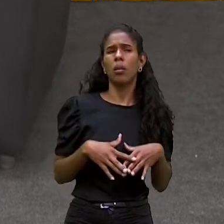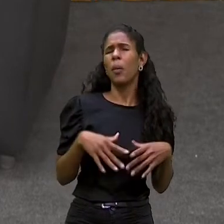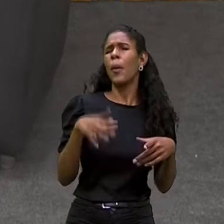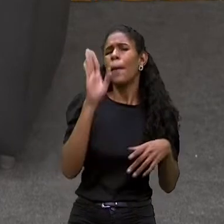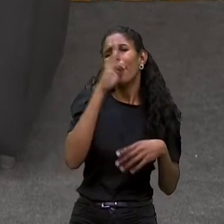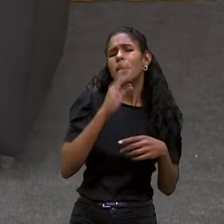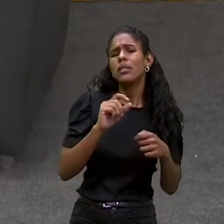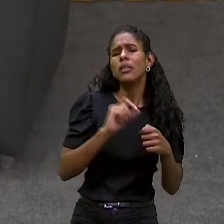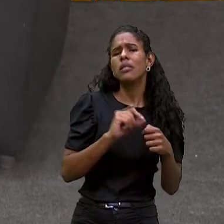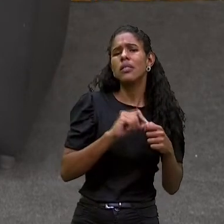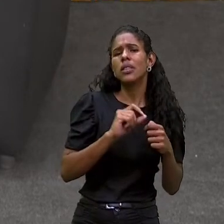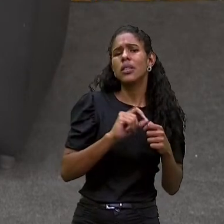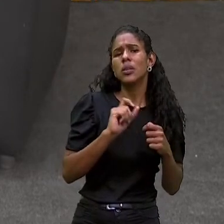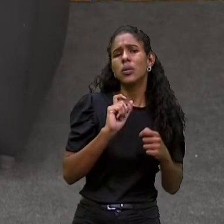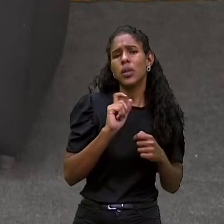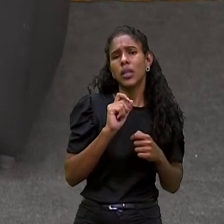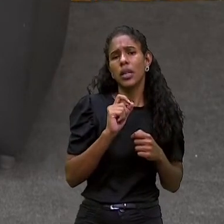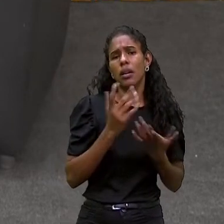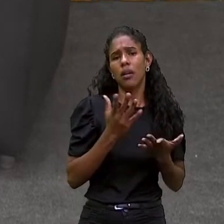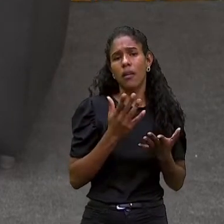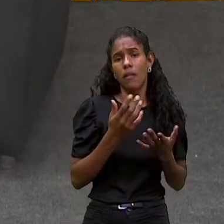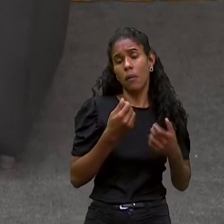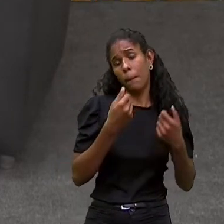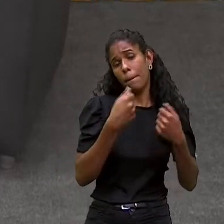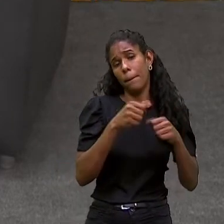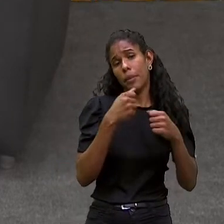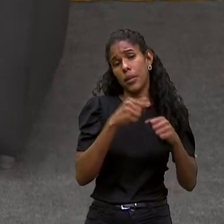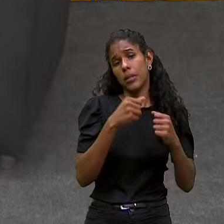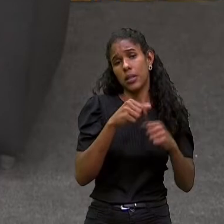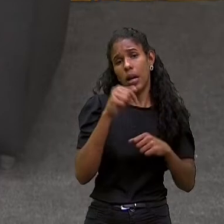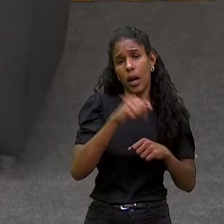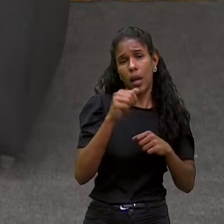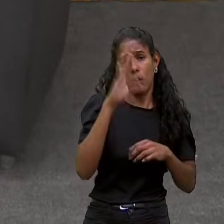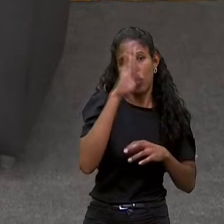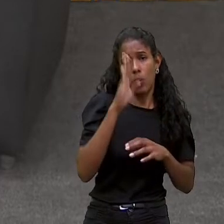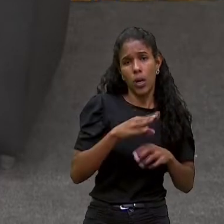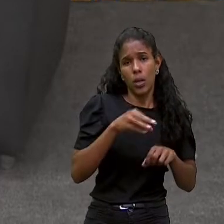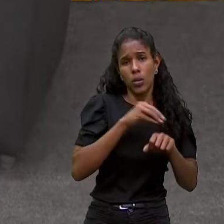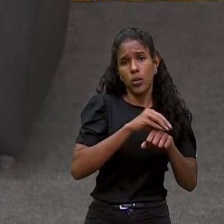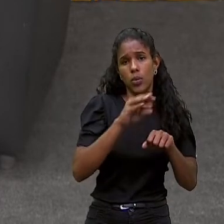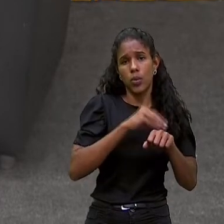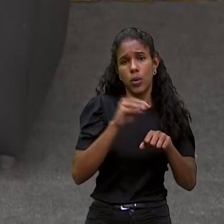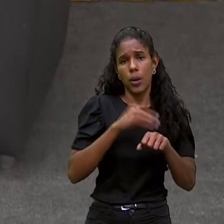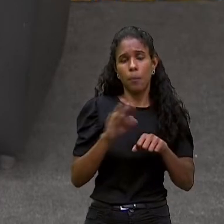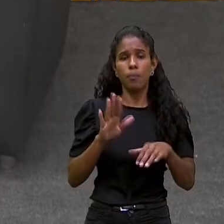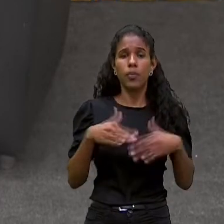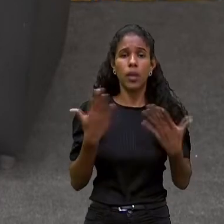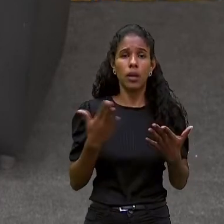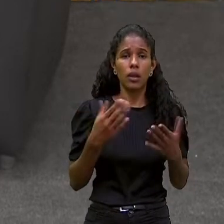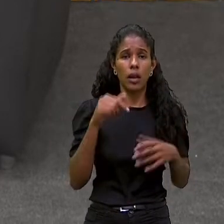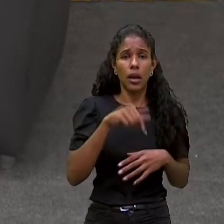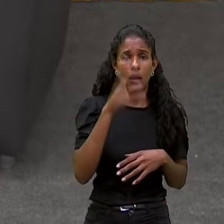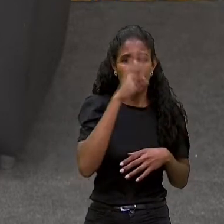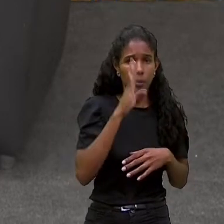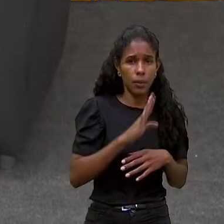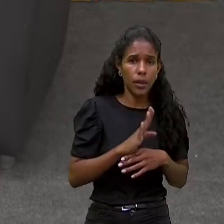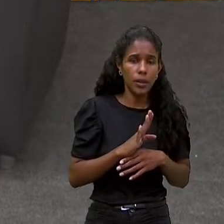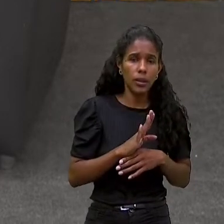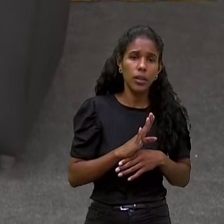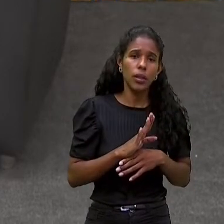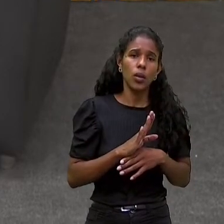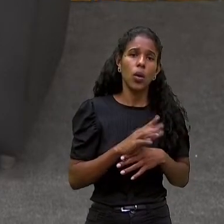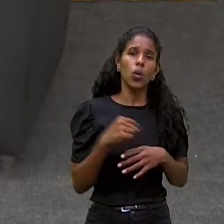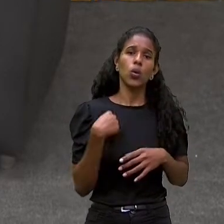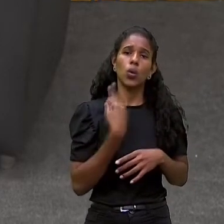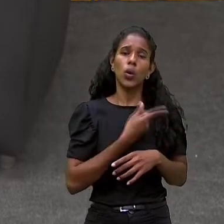está produzindo? Ele vai ter que descarregá-la no mercado brasileiro. Então, estou fazendo a leitura. Se vai descarregar no mercado brasileiro e nós não temos